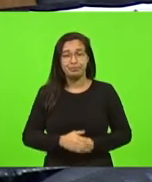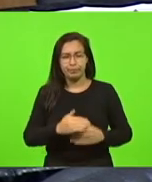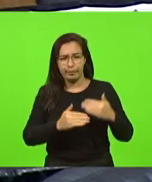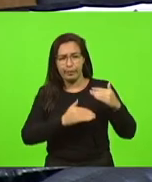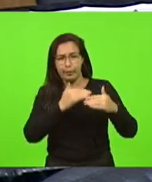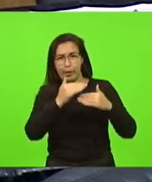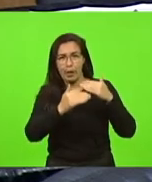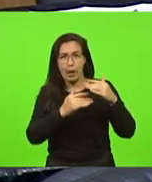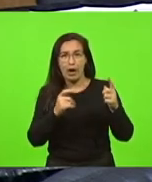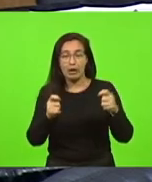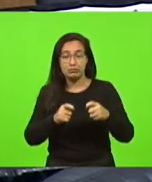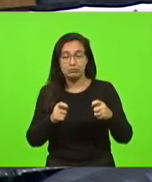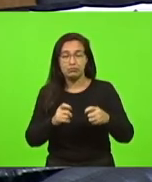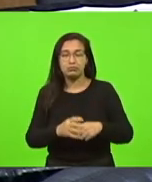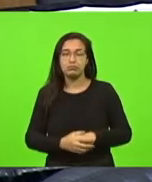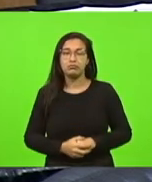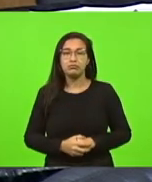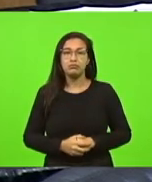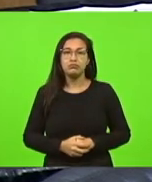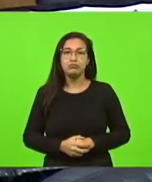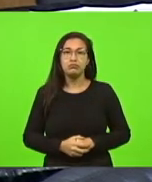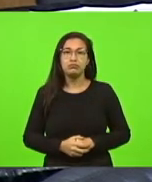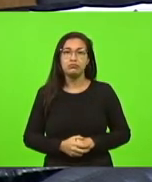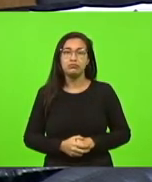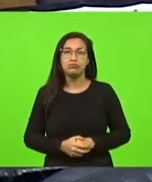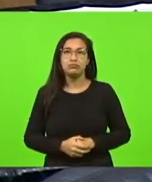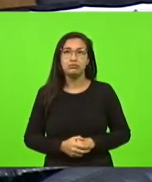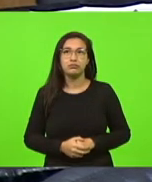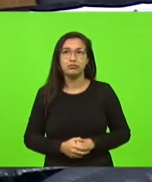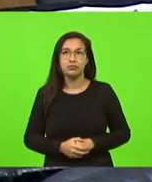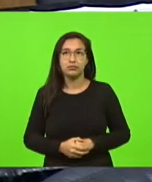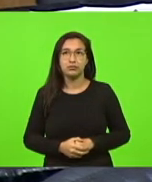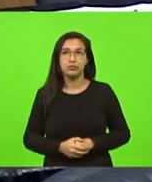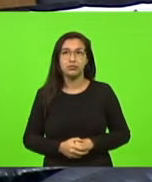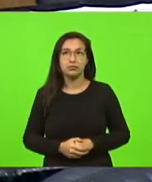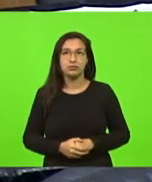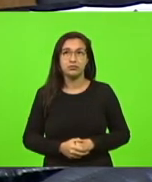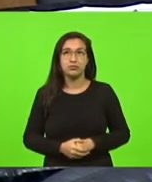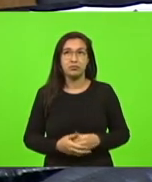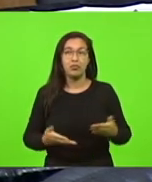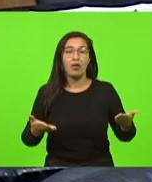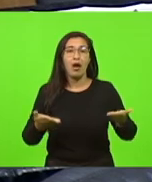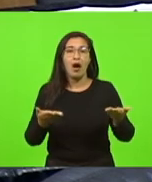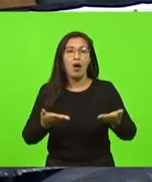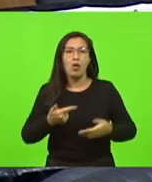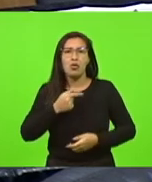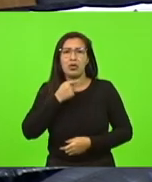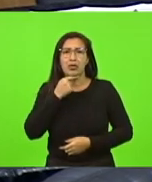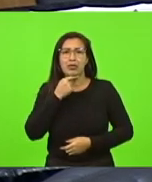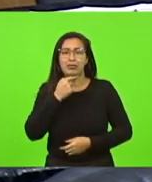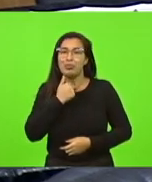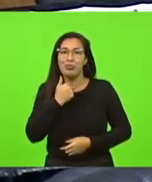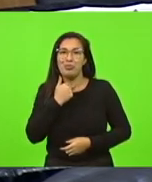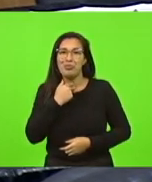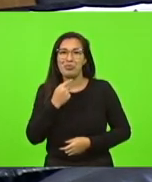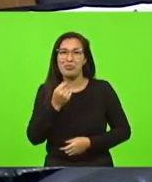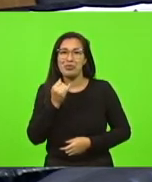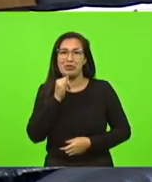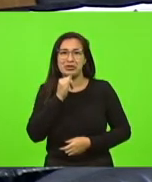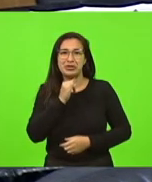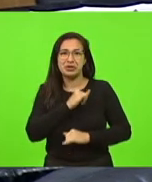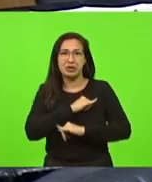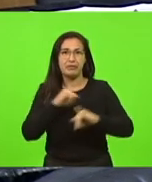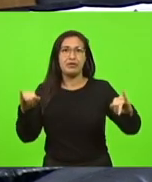sentido. Agora, o que nós não podemos aqui é falar em sobra de caixa nesse momento. O que nós